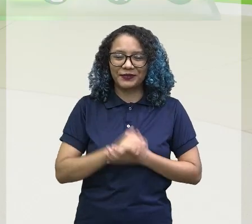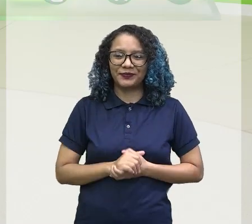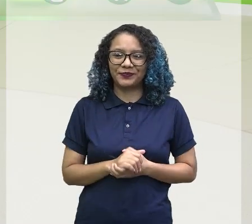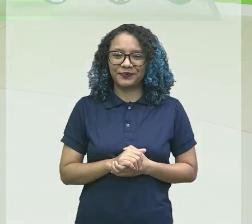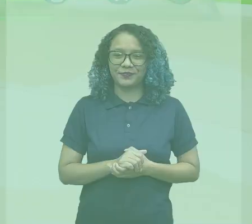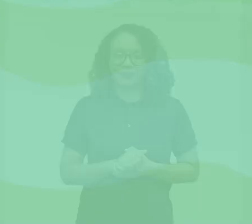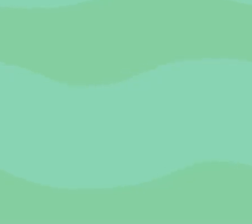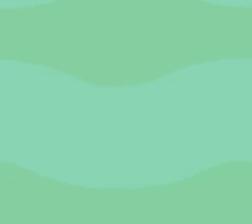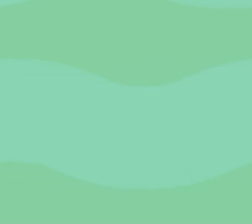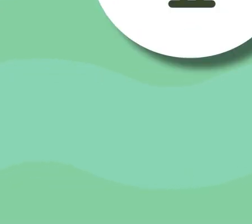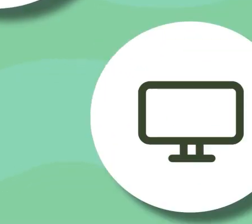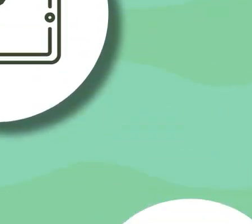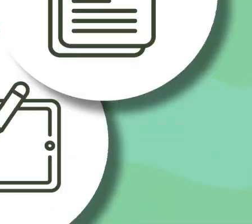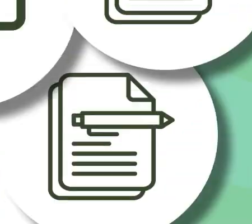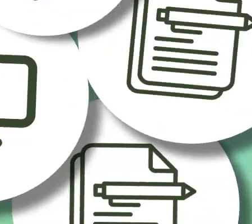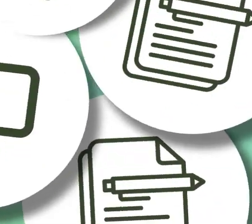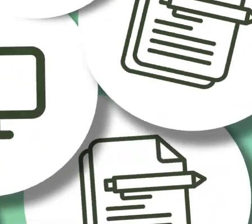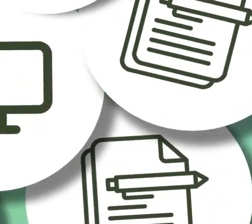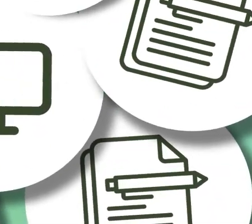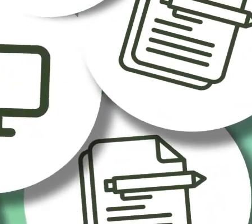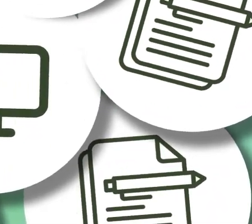agora.